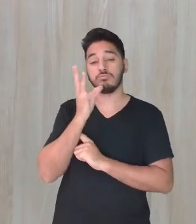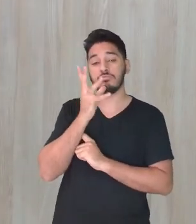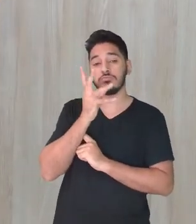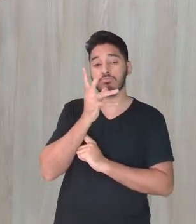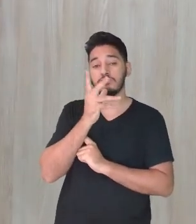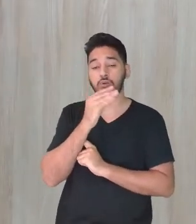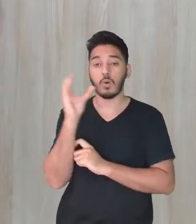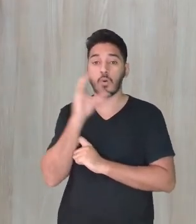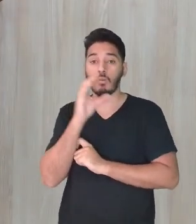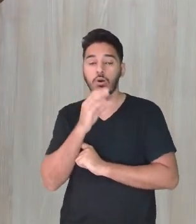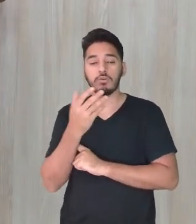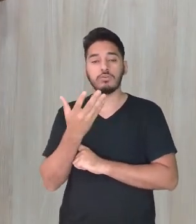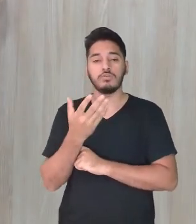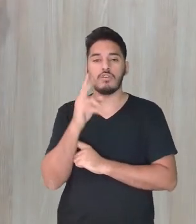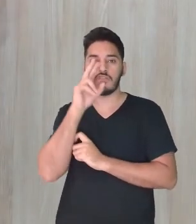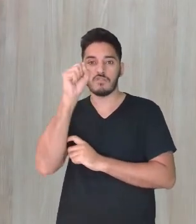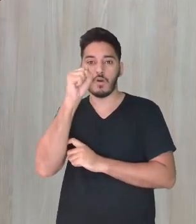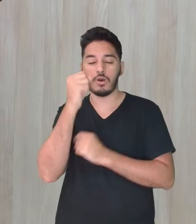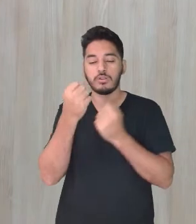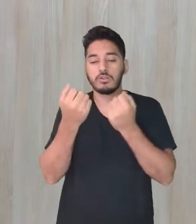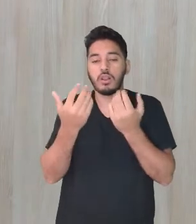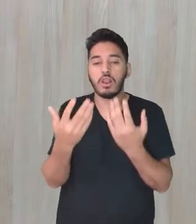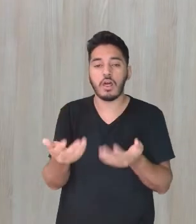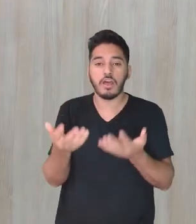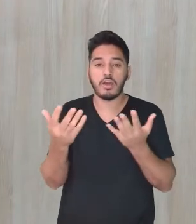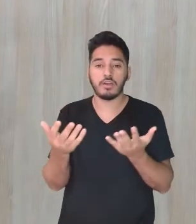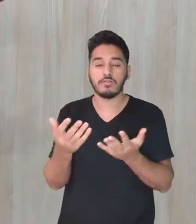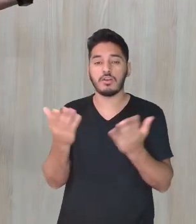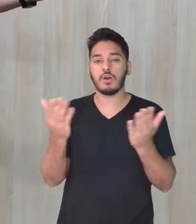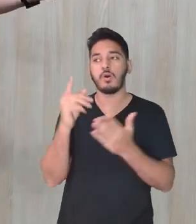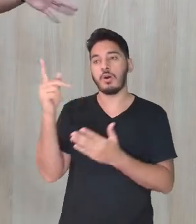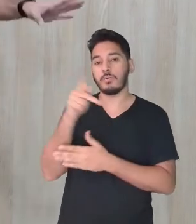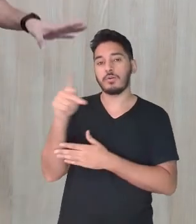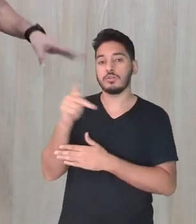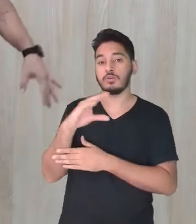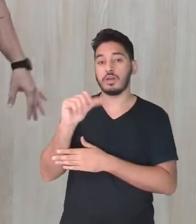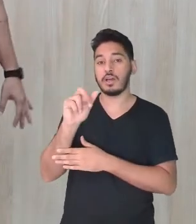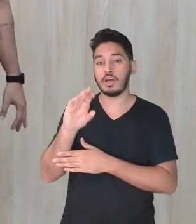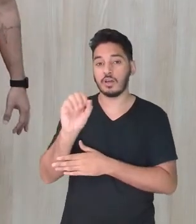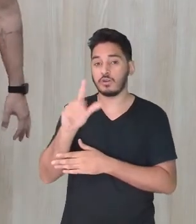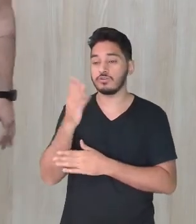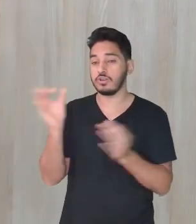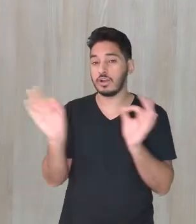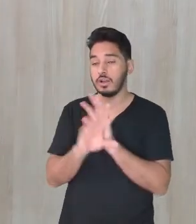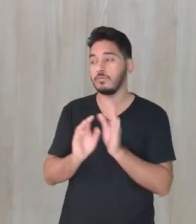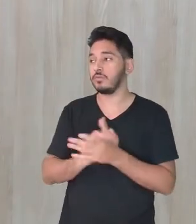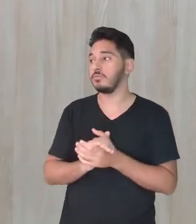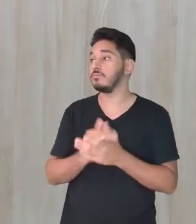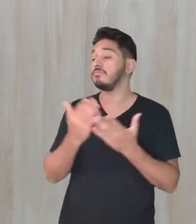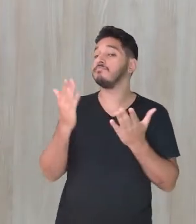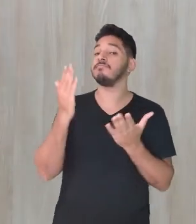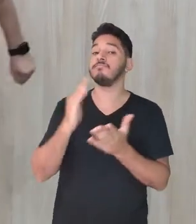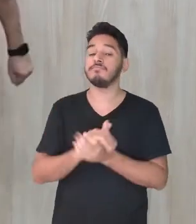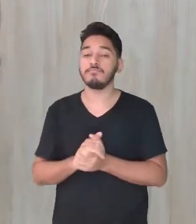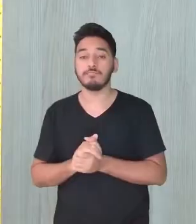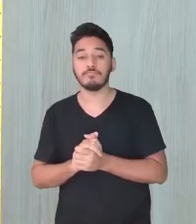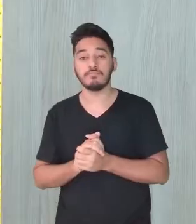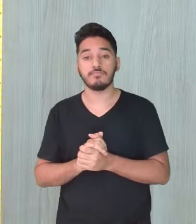Algumas coisas aí no movimento forte, pesado e tudo mais. Vou passar para a professora Carol, porque a gente já estourou o tempo. Diga lá, professora, suas